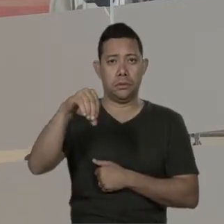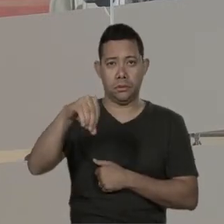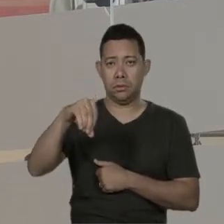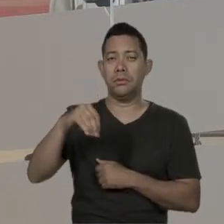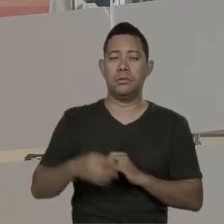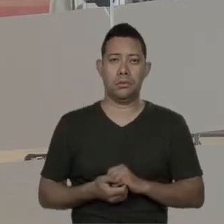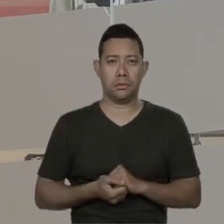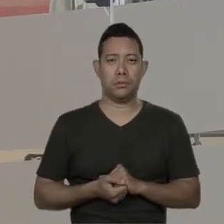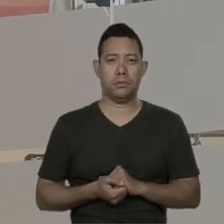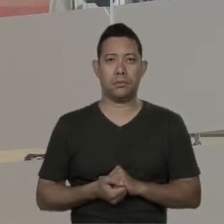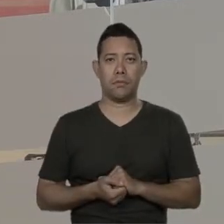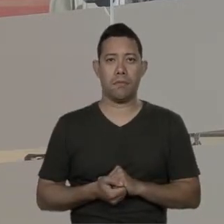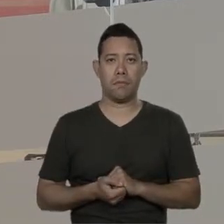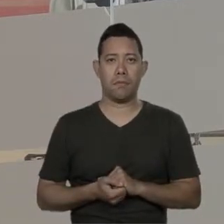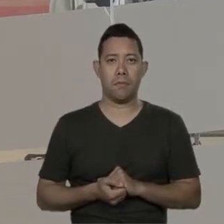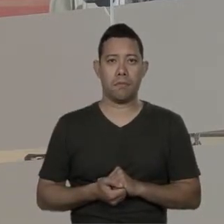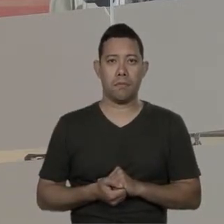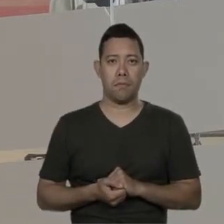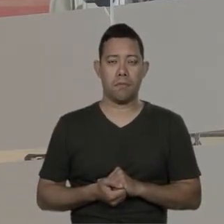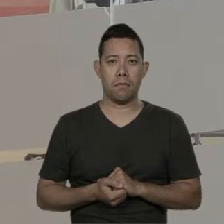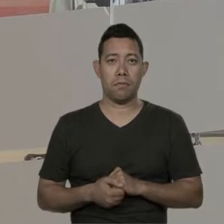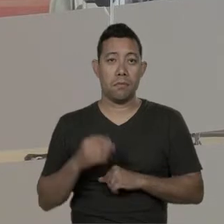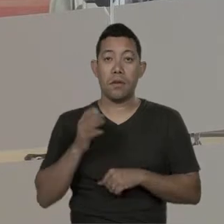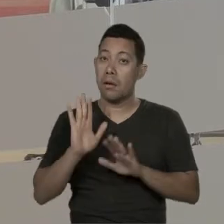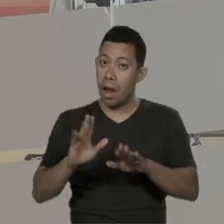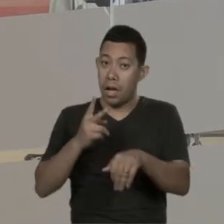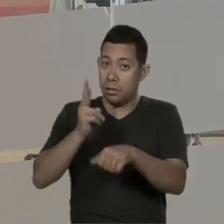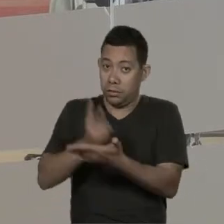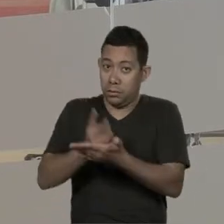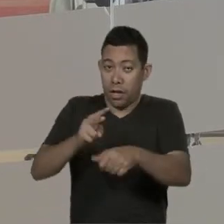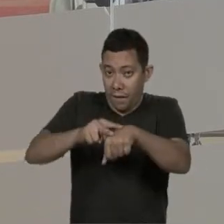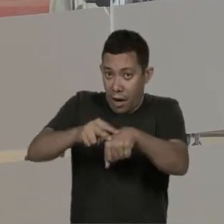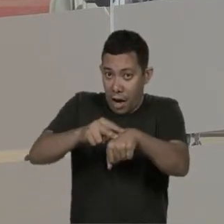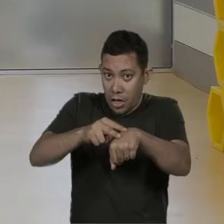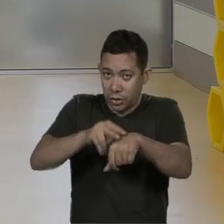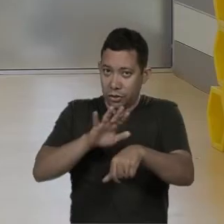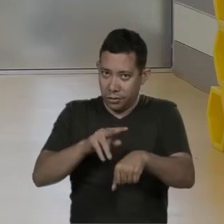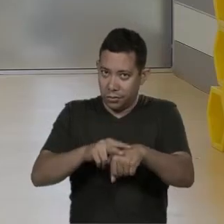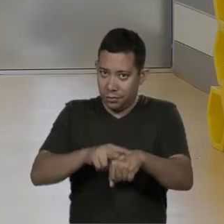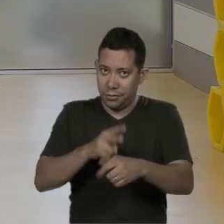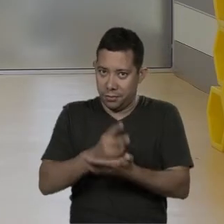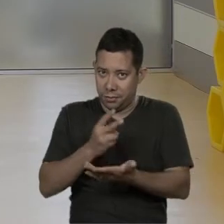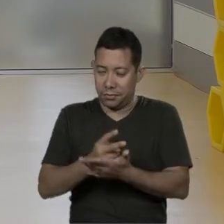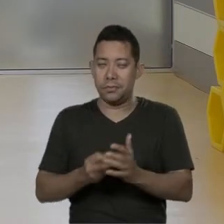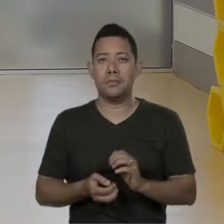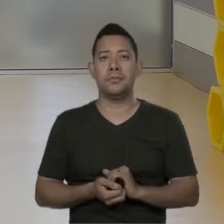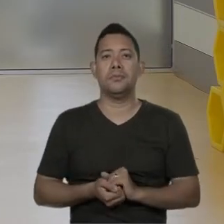Aperta um pouquinho mais se precisar. Não saia da verde. Mantenha aqui comigo.